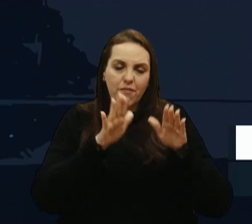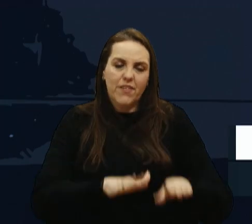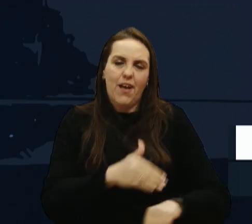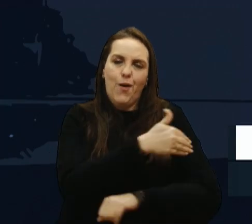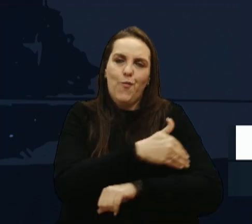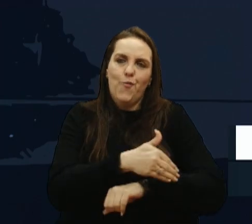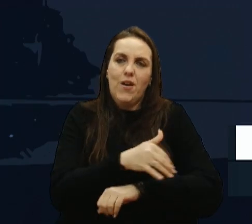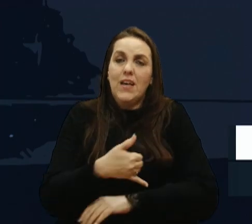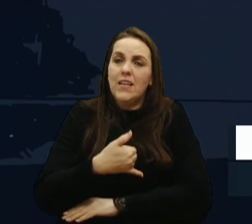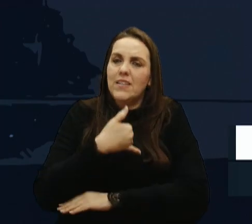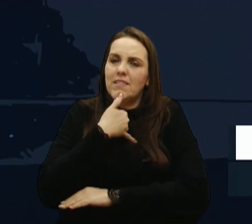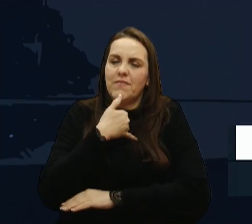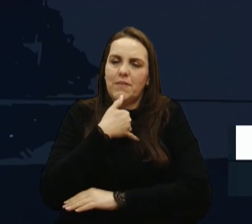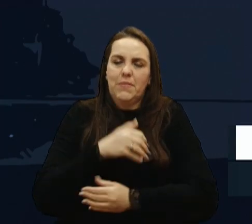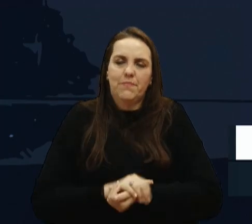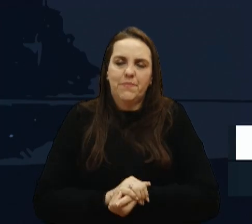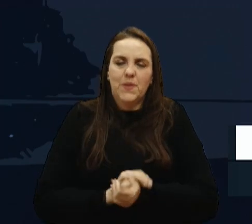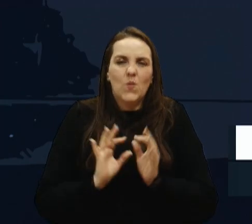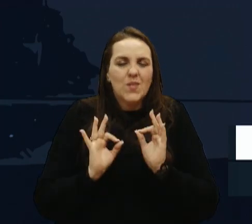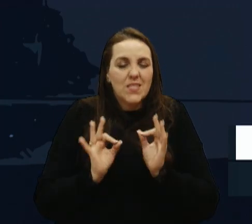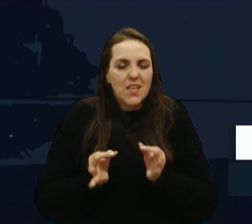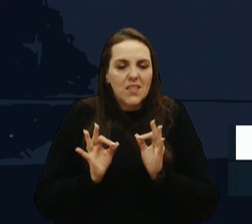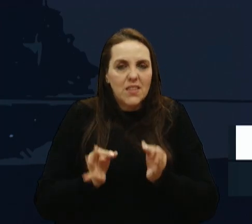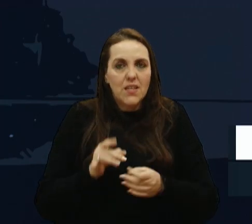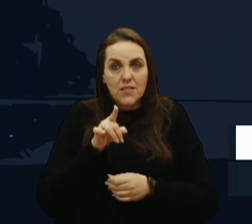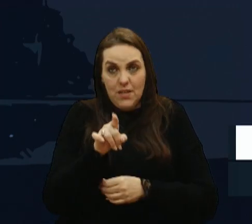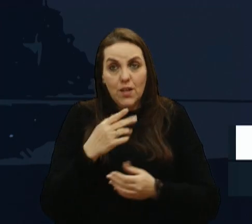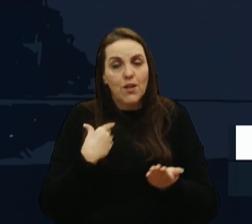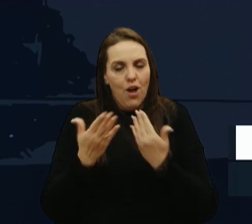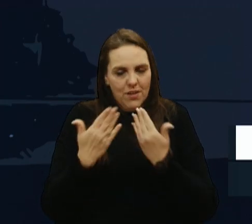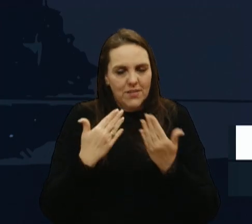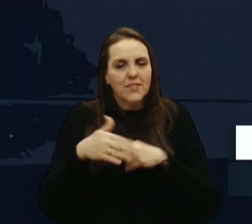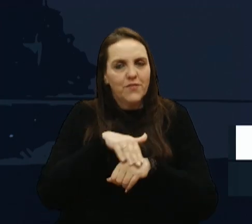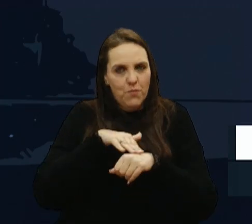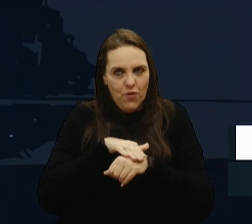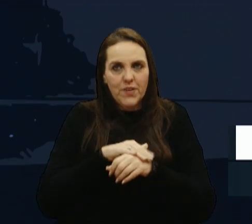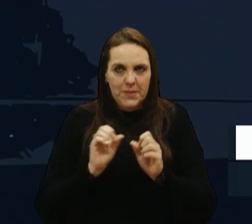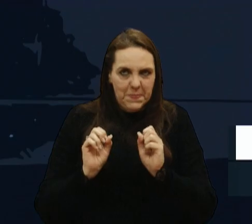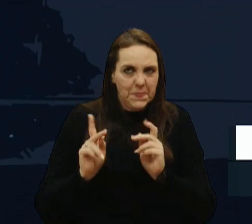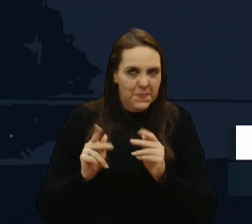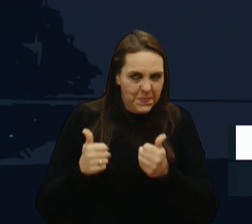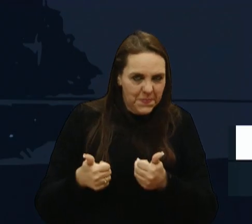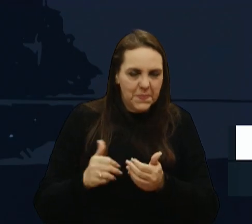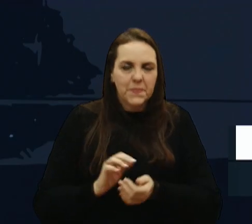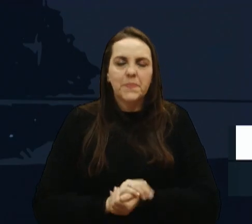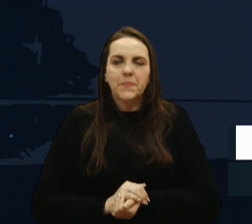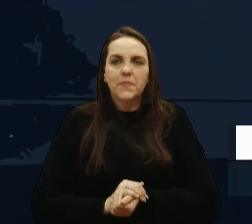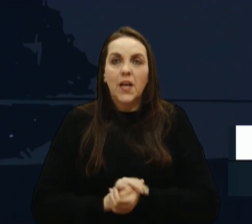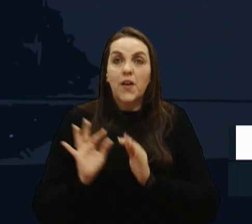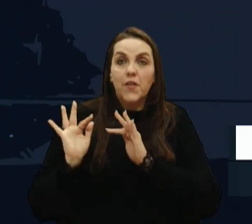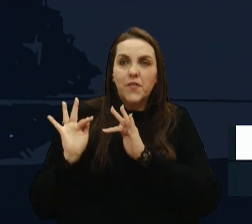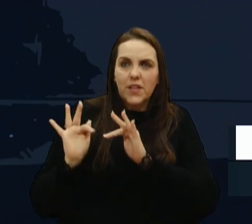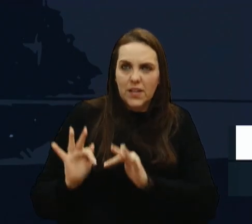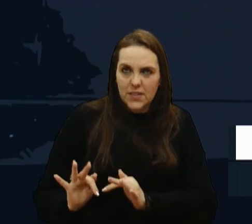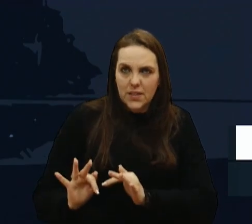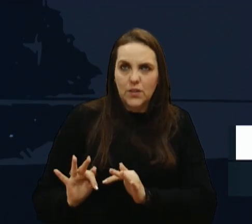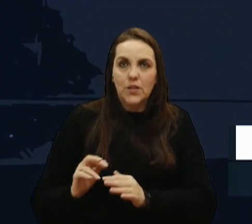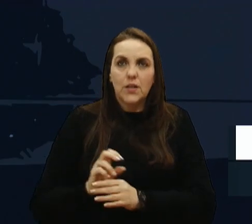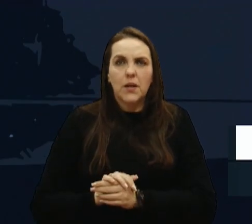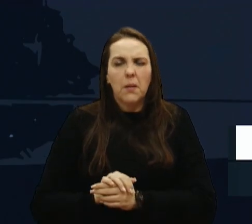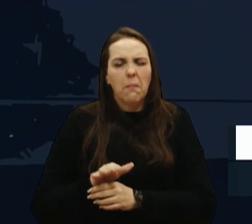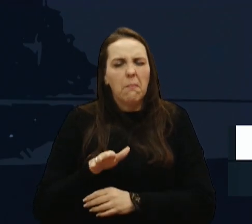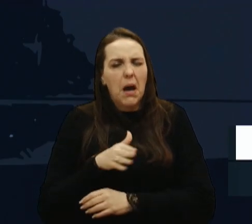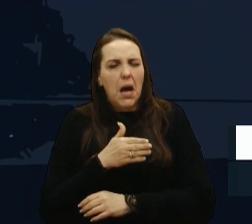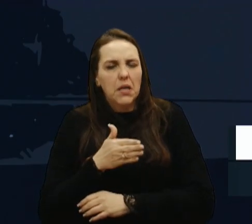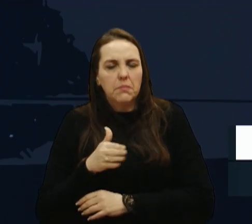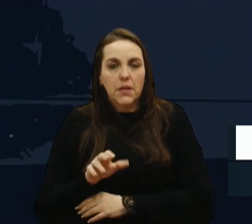isso eu tenho certeza que vai fazer parte desse nosso debate, correto? E, concluindo, mais ou